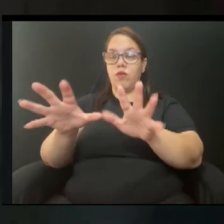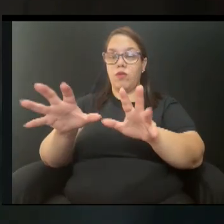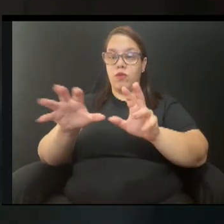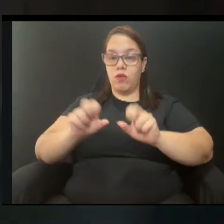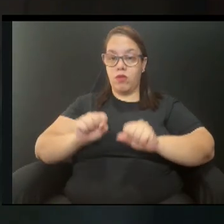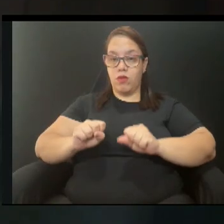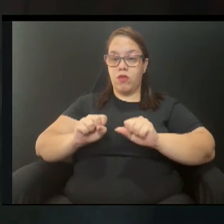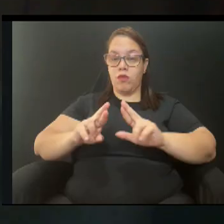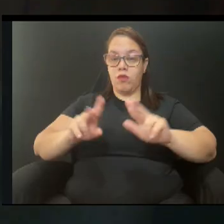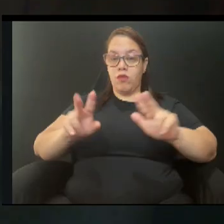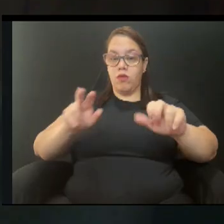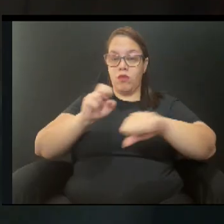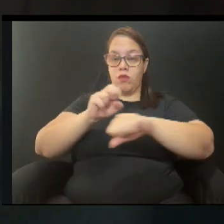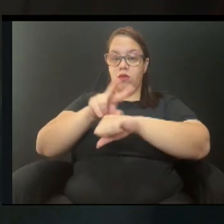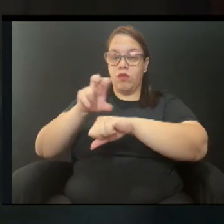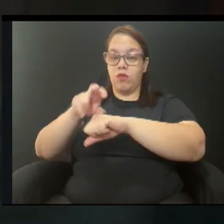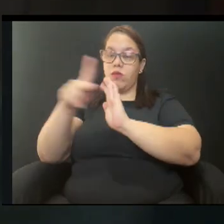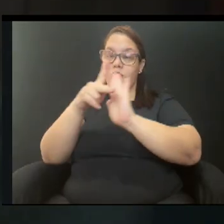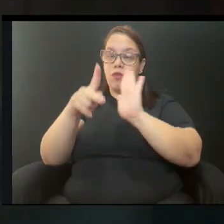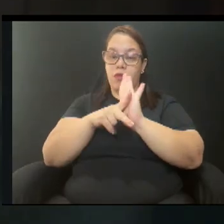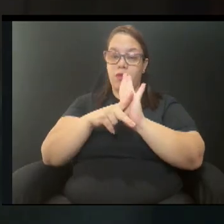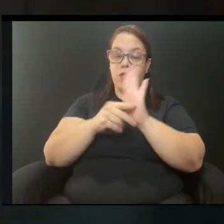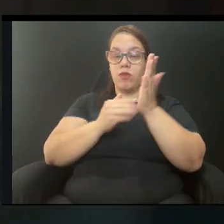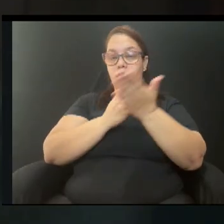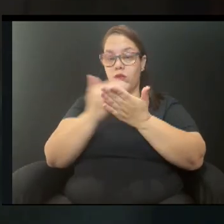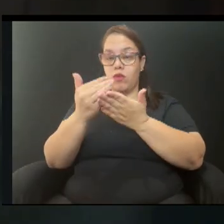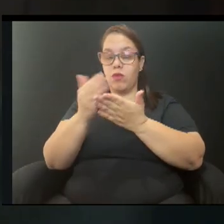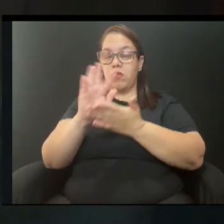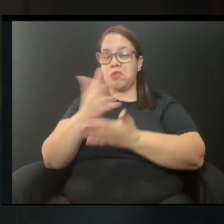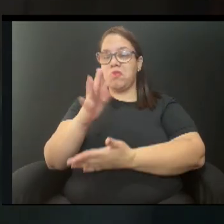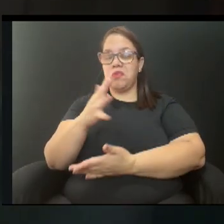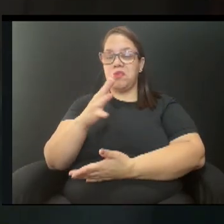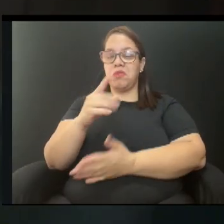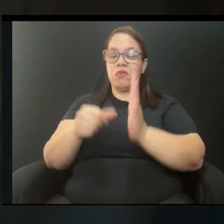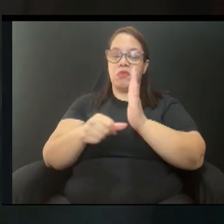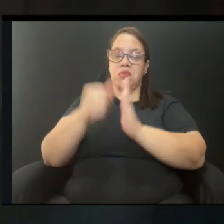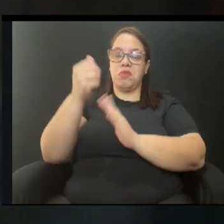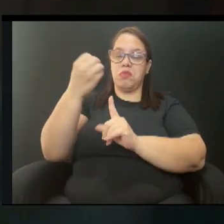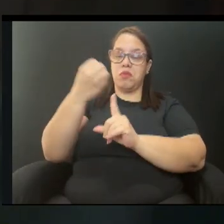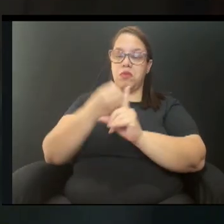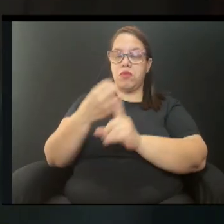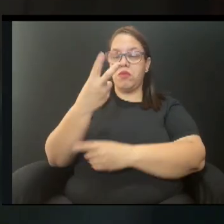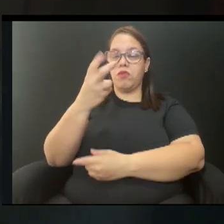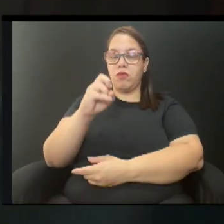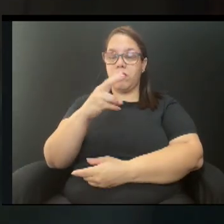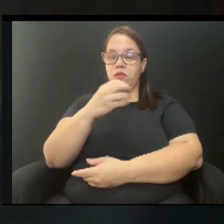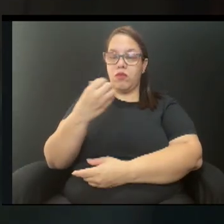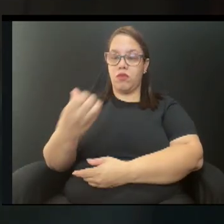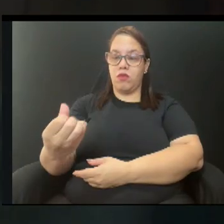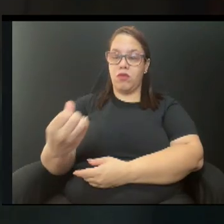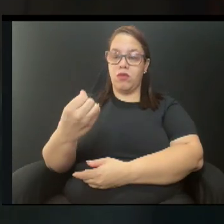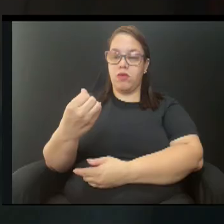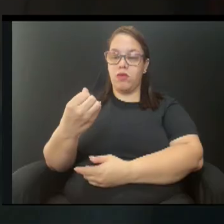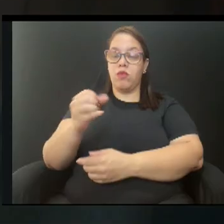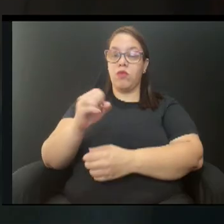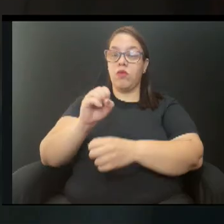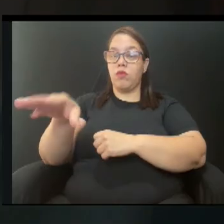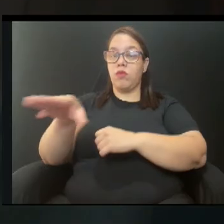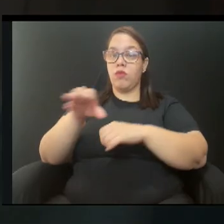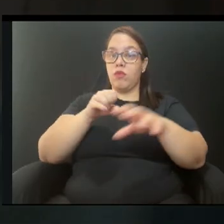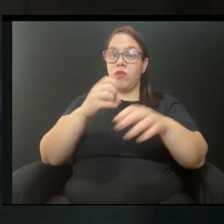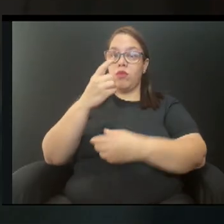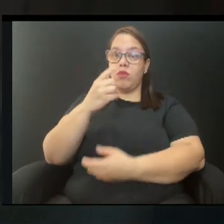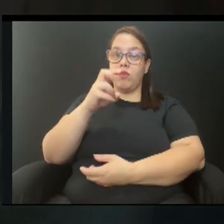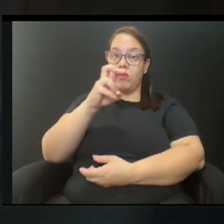do projeto. O início está previsto para o primeiro semestre de 2026. Serão distribuídas 1.500